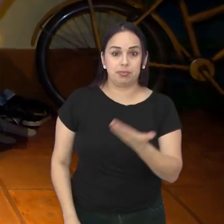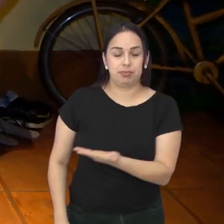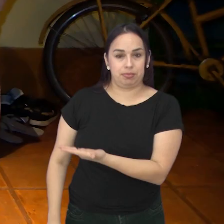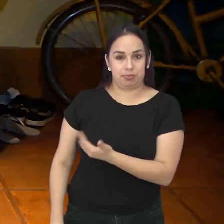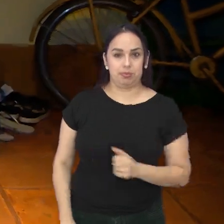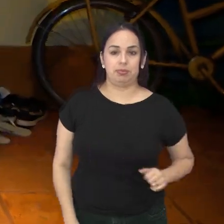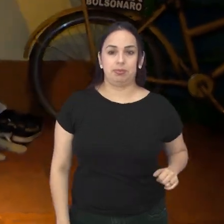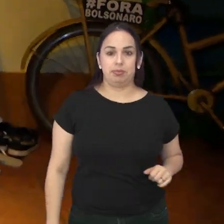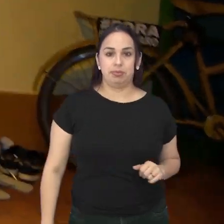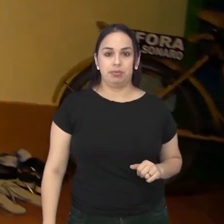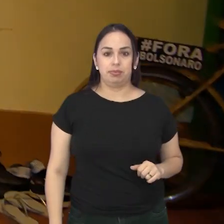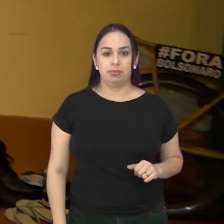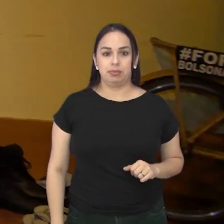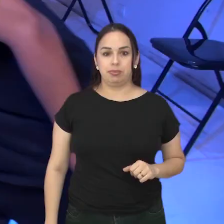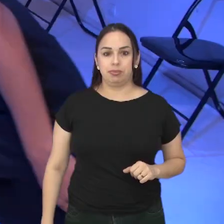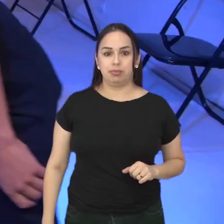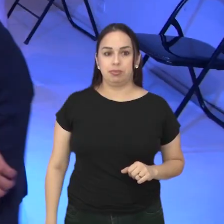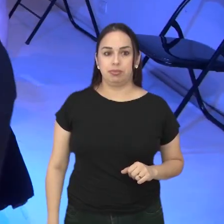nós estamos.